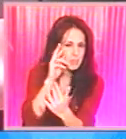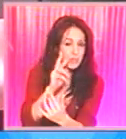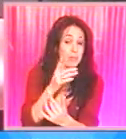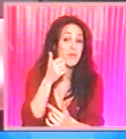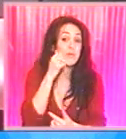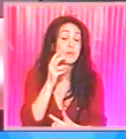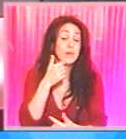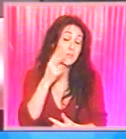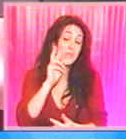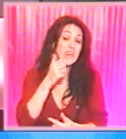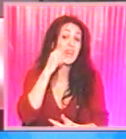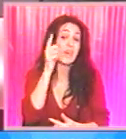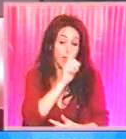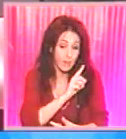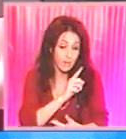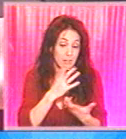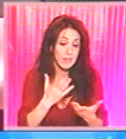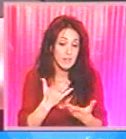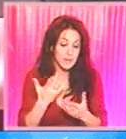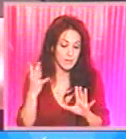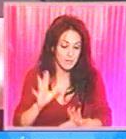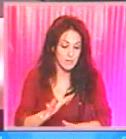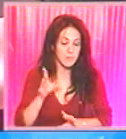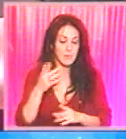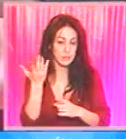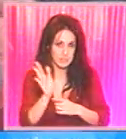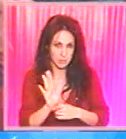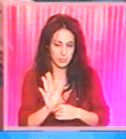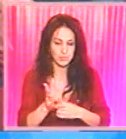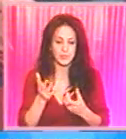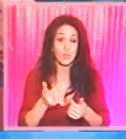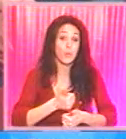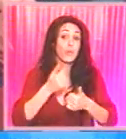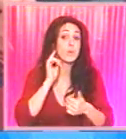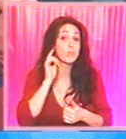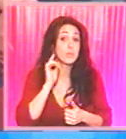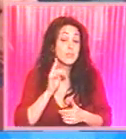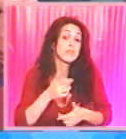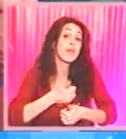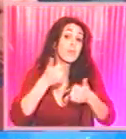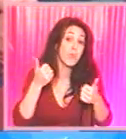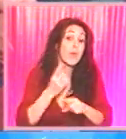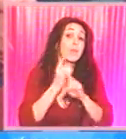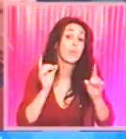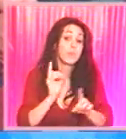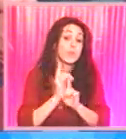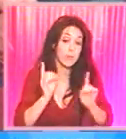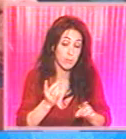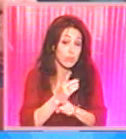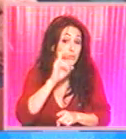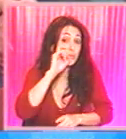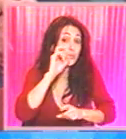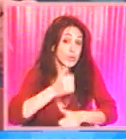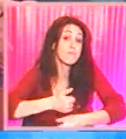nos identificar. Em várias vertentes. As vantagens da biometria passam pela